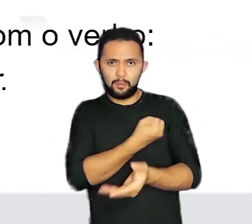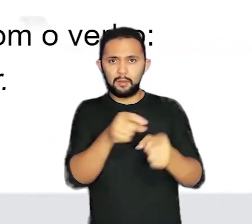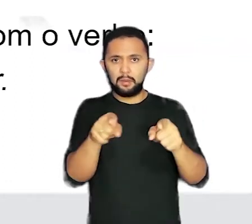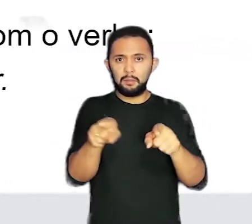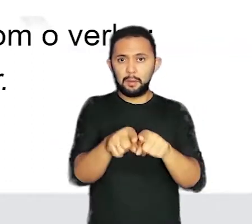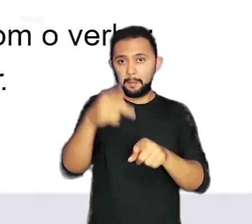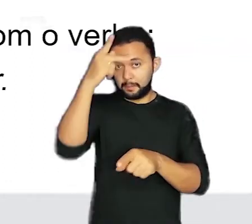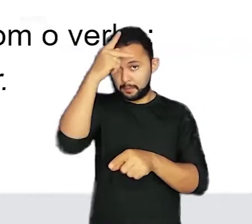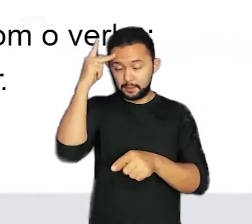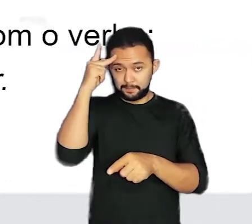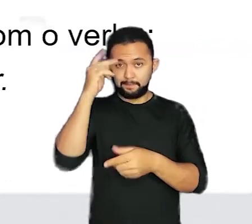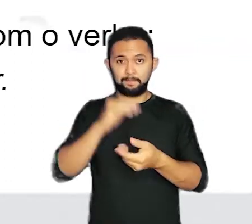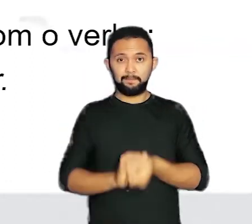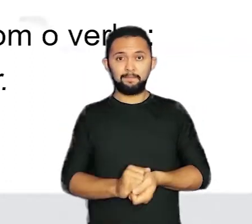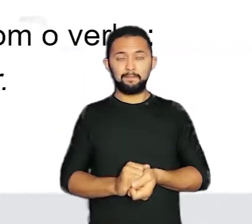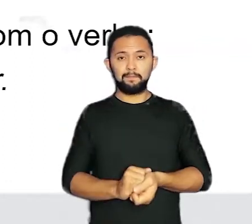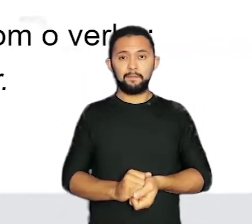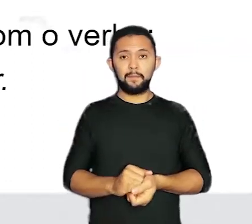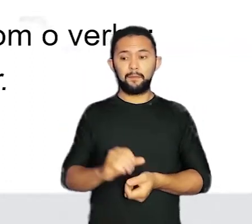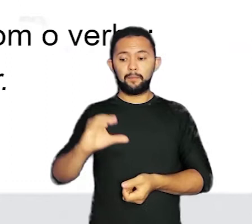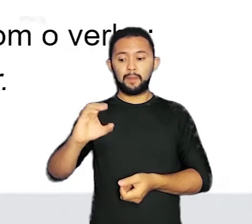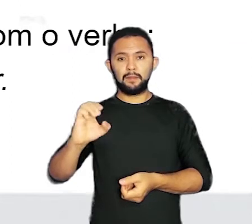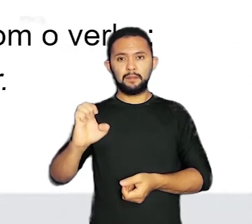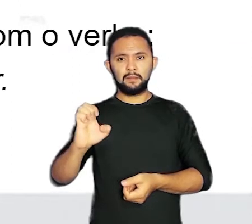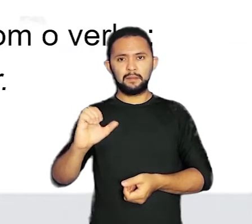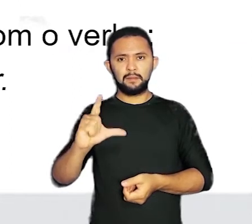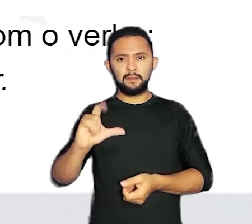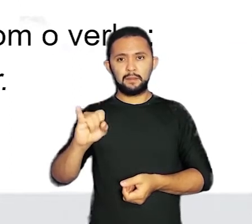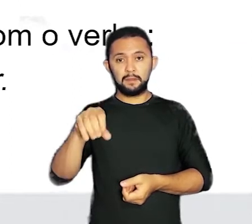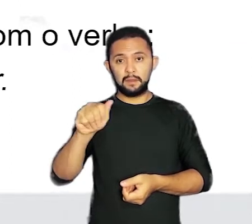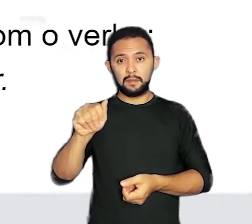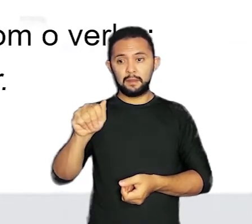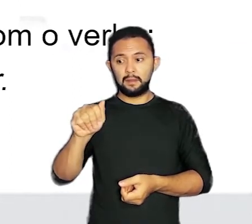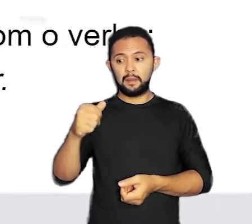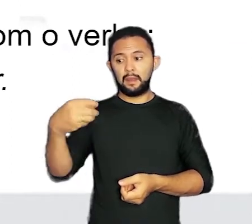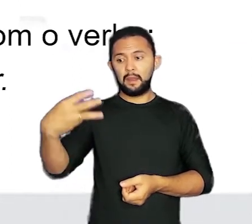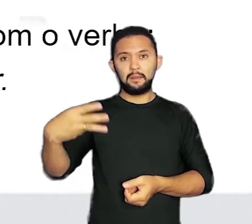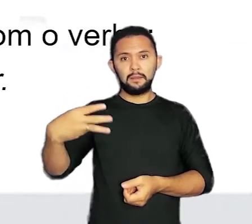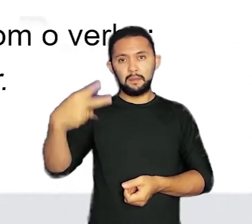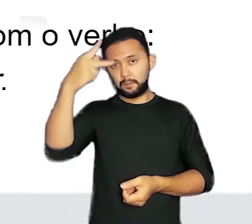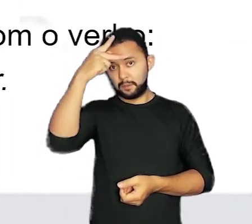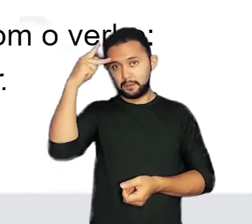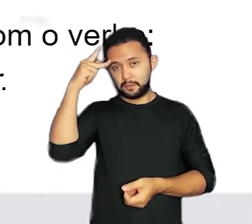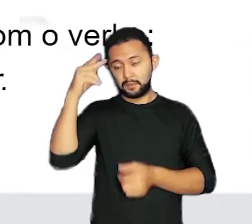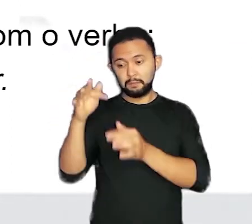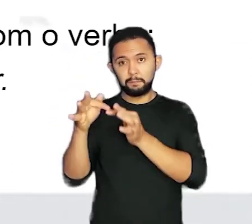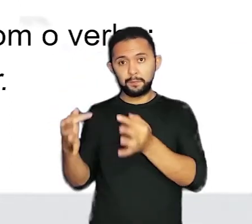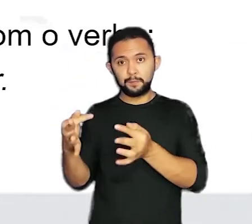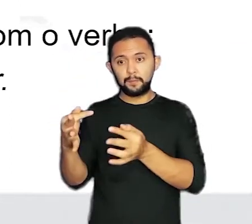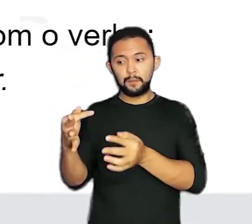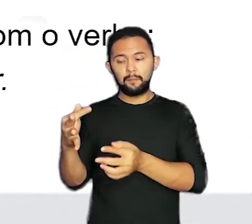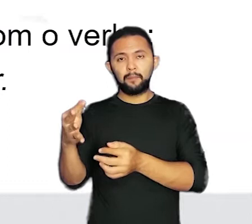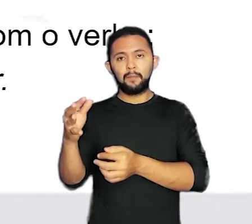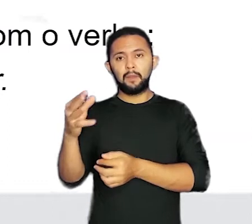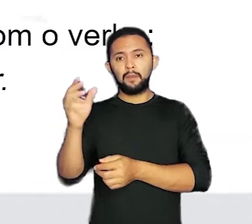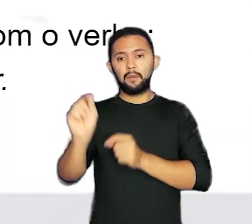a terceira pessoa do singular. Então, se Celina é a terceira pessoa do singular, o meu verbo